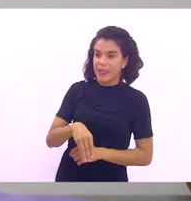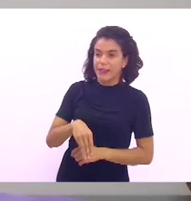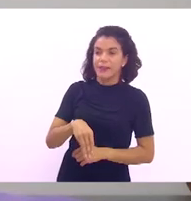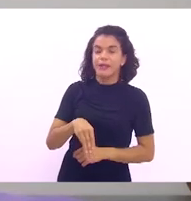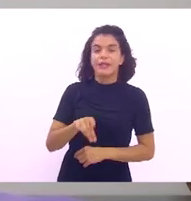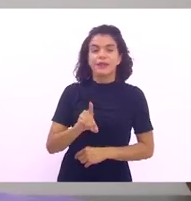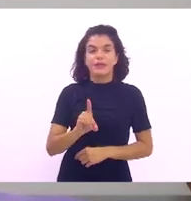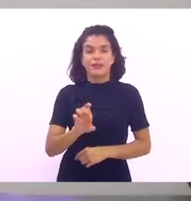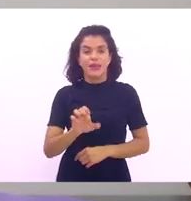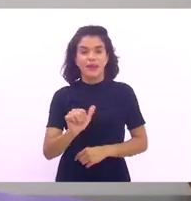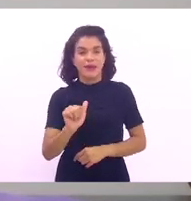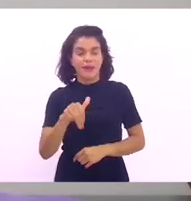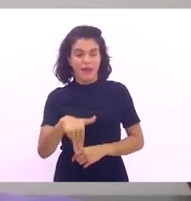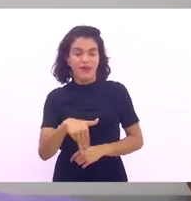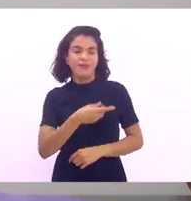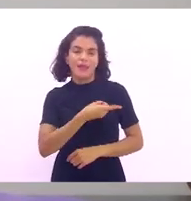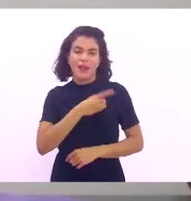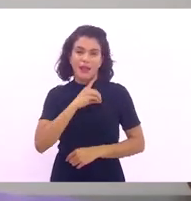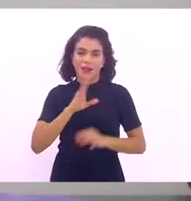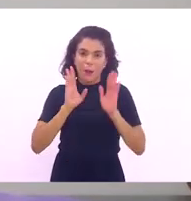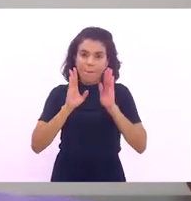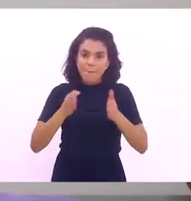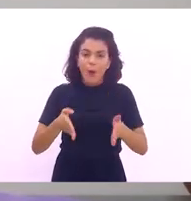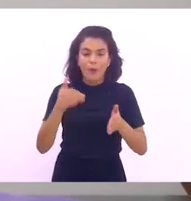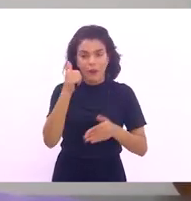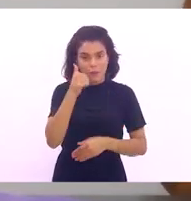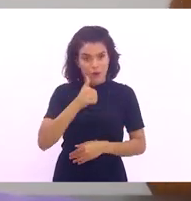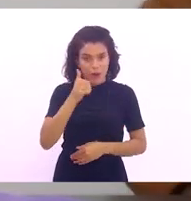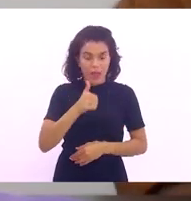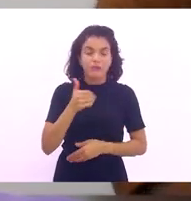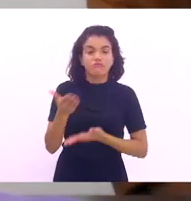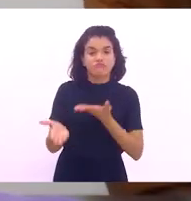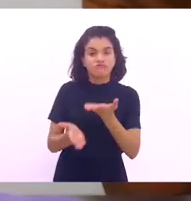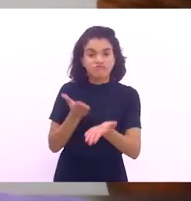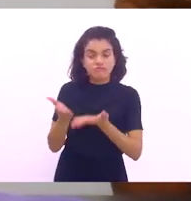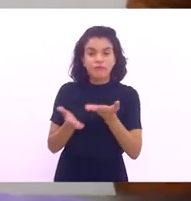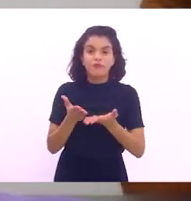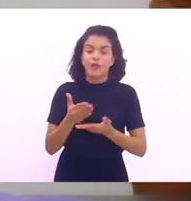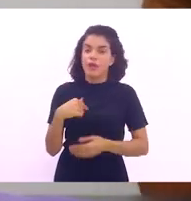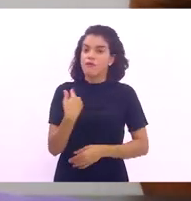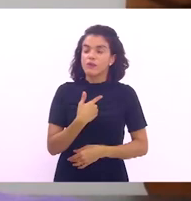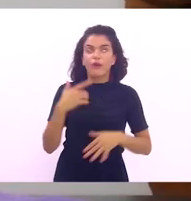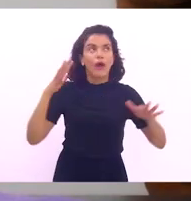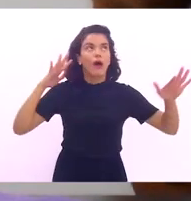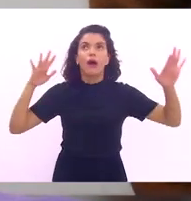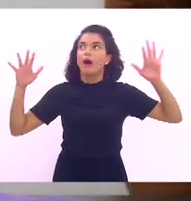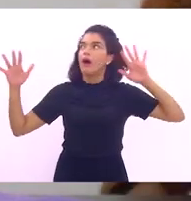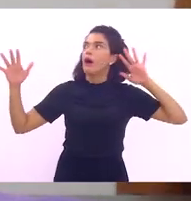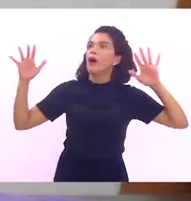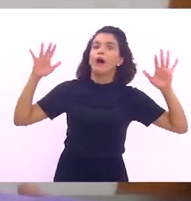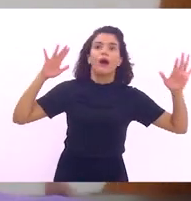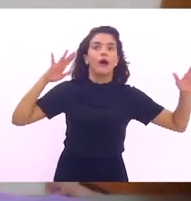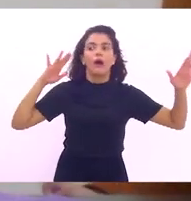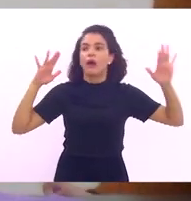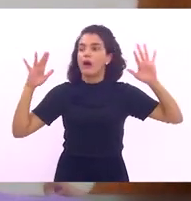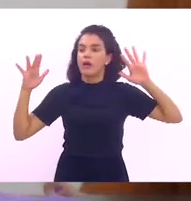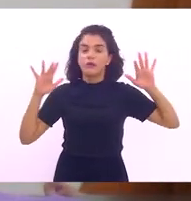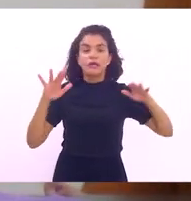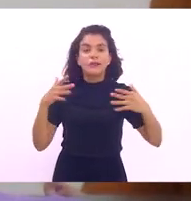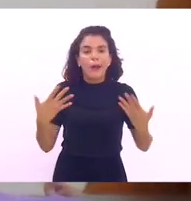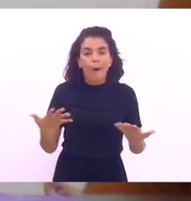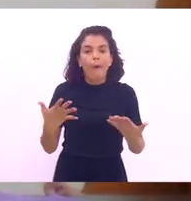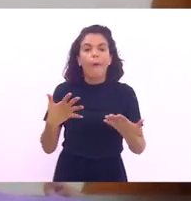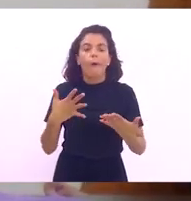Dean e a gente não é explicada a gente né Você fica muito perdido então assim o que eu queria